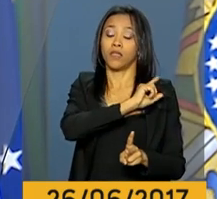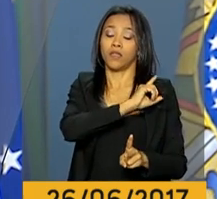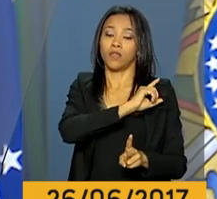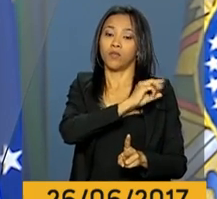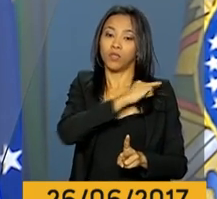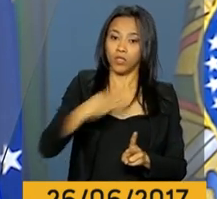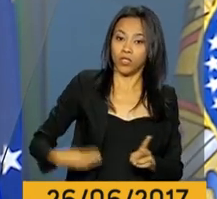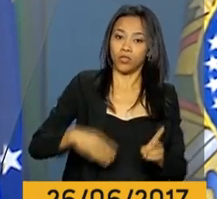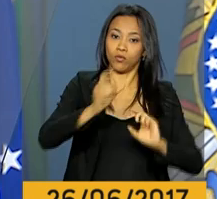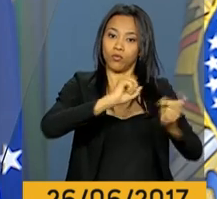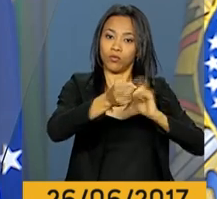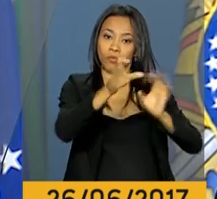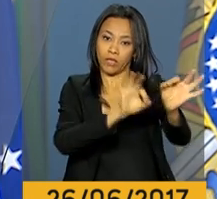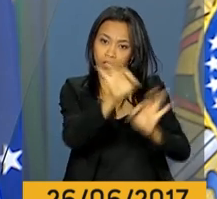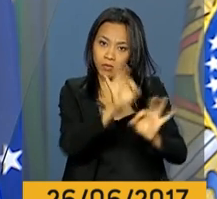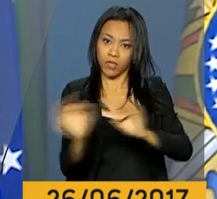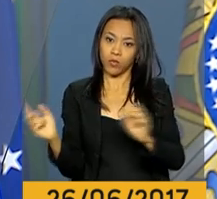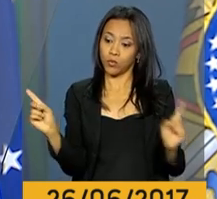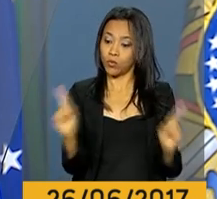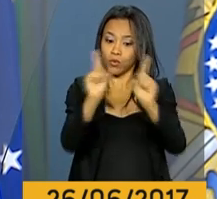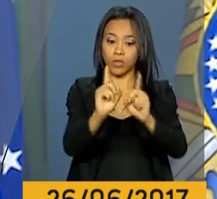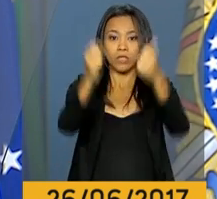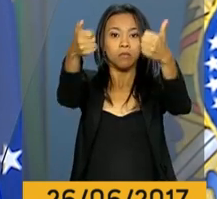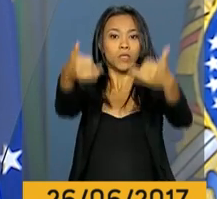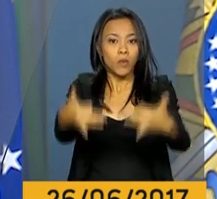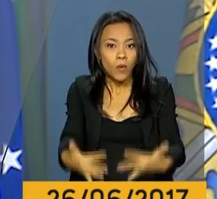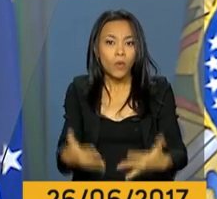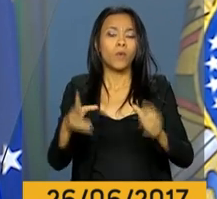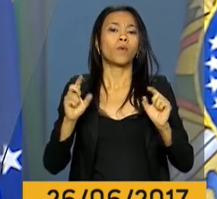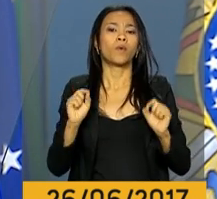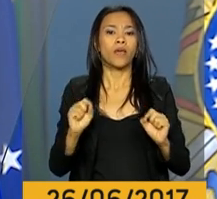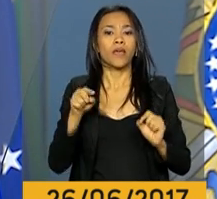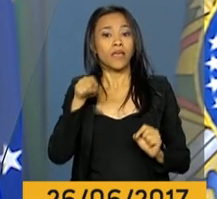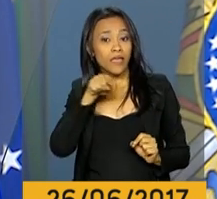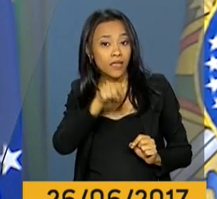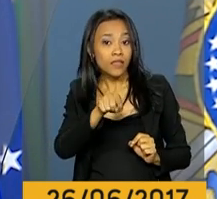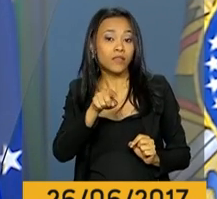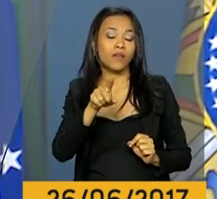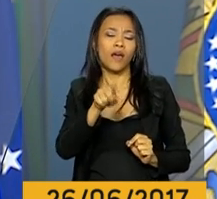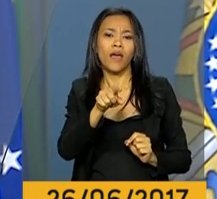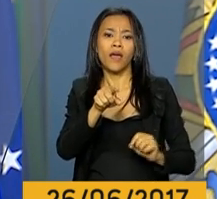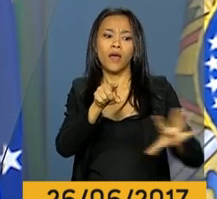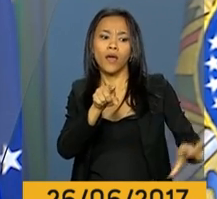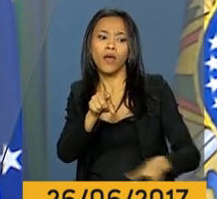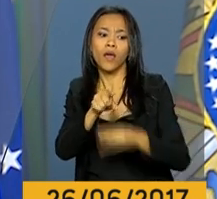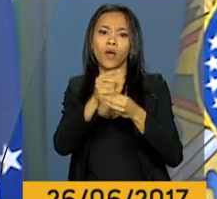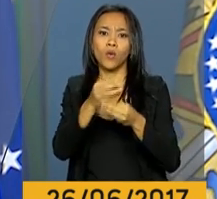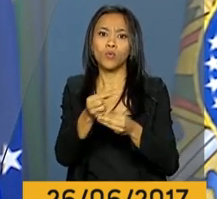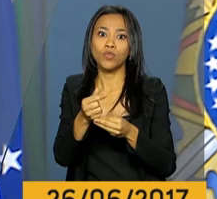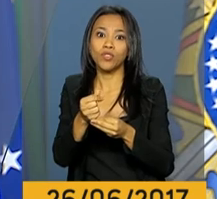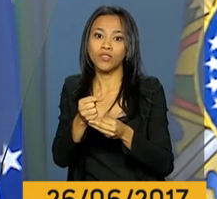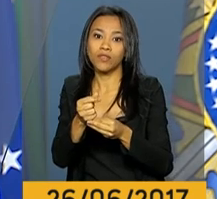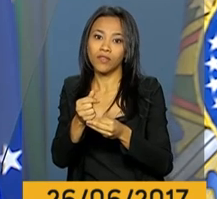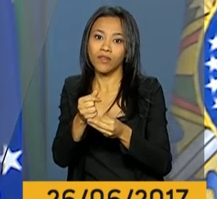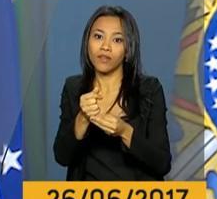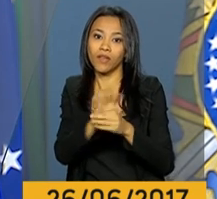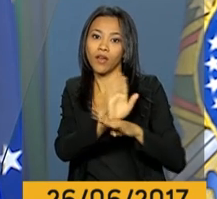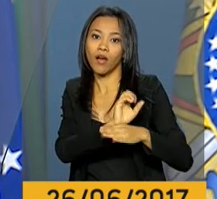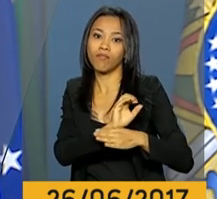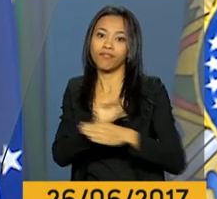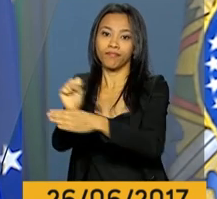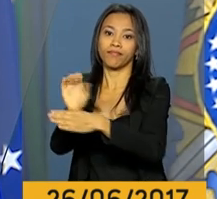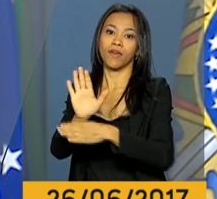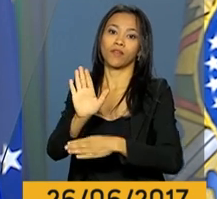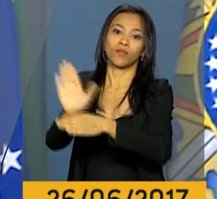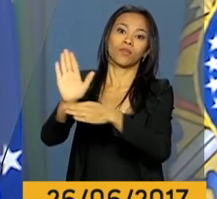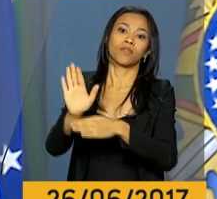2011 que prova que isso é na prática um subsídio em prejuízo daqueles que menos possuem daqueles que menos